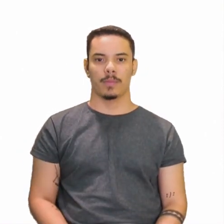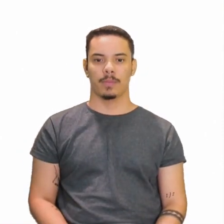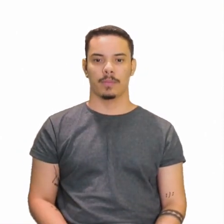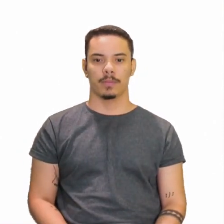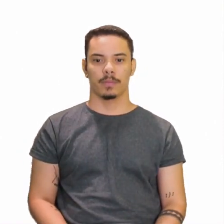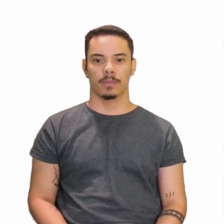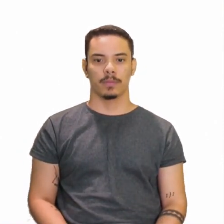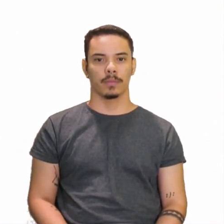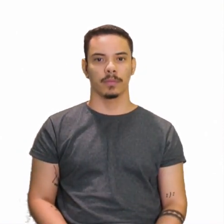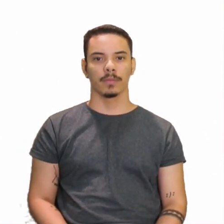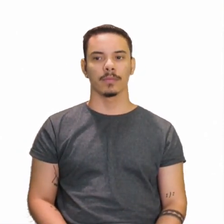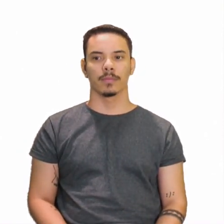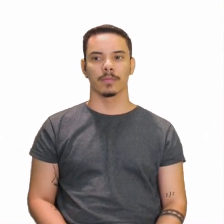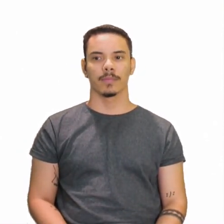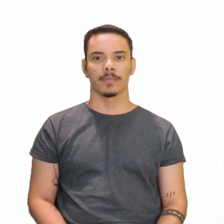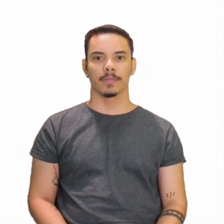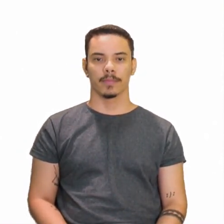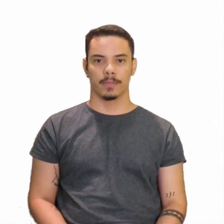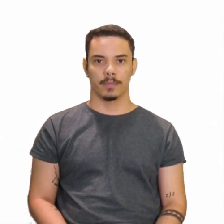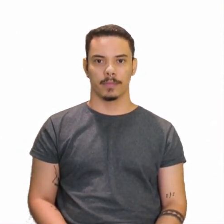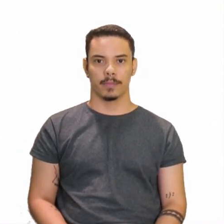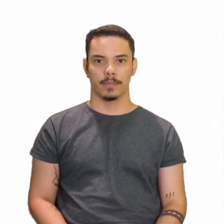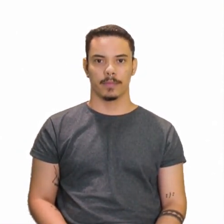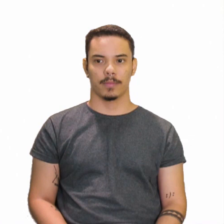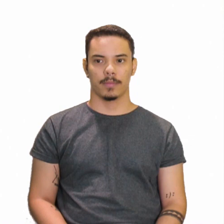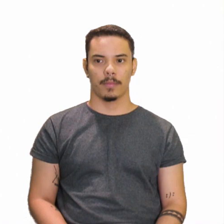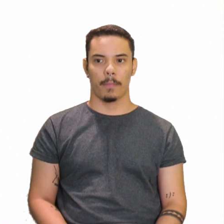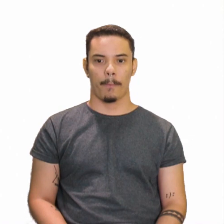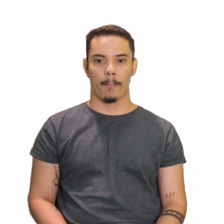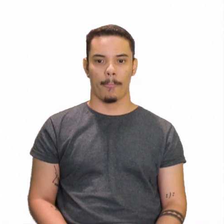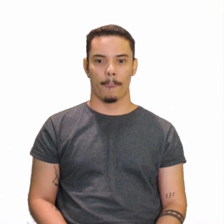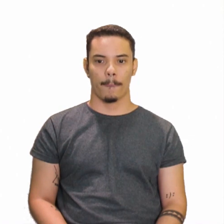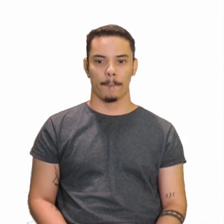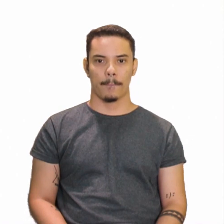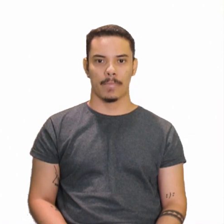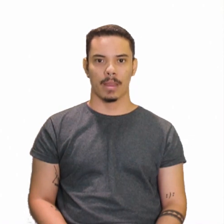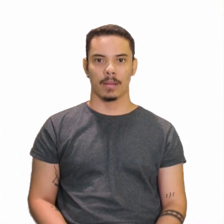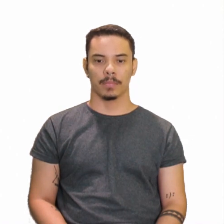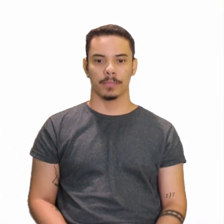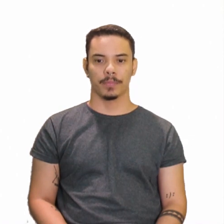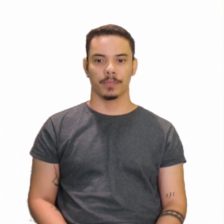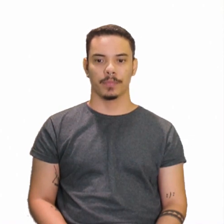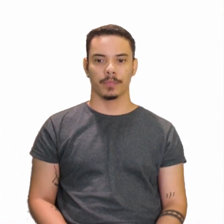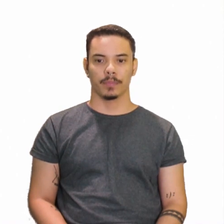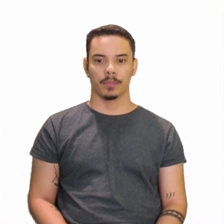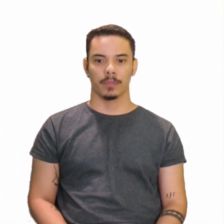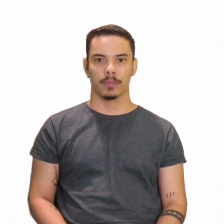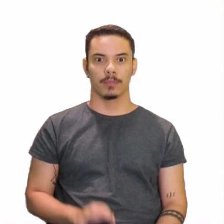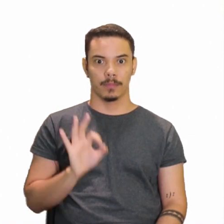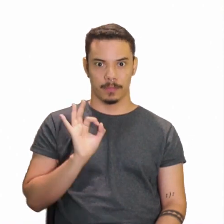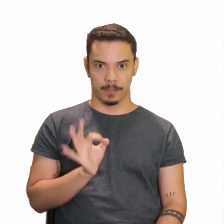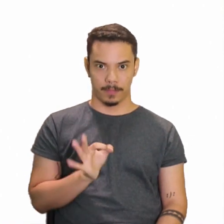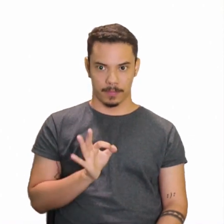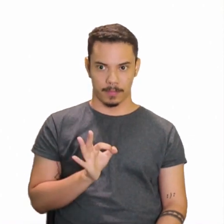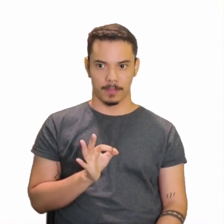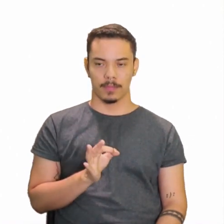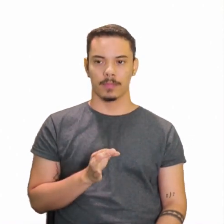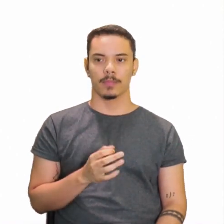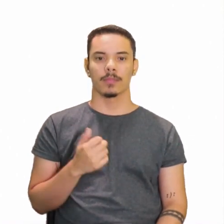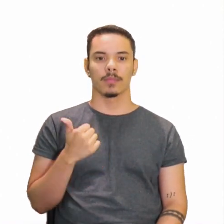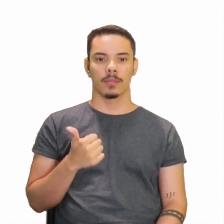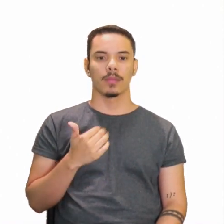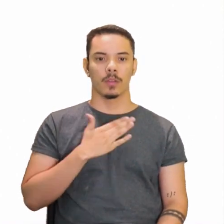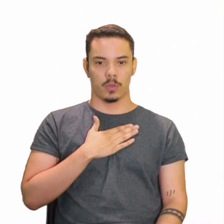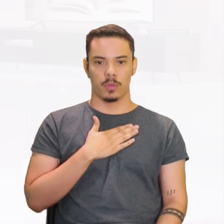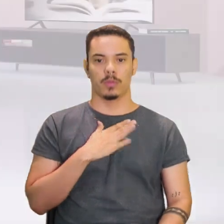tentar apenas uma vez mais. Thomas Edison. Ai, valeu, eu gosto